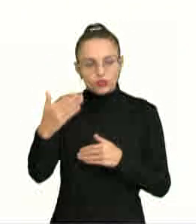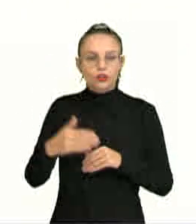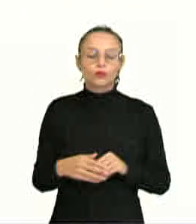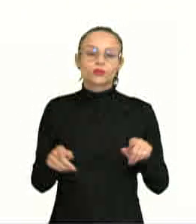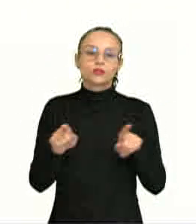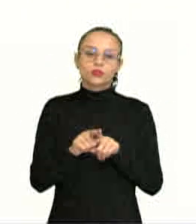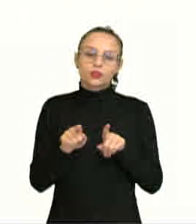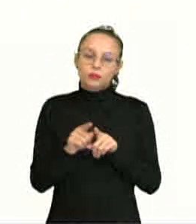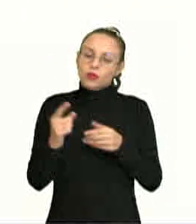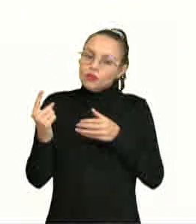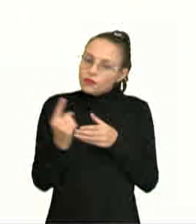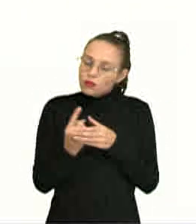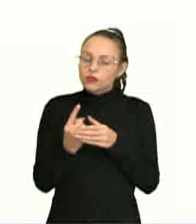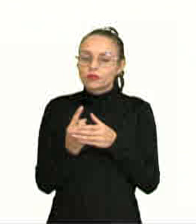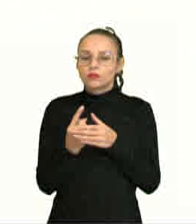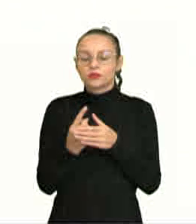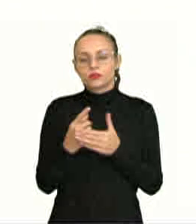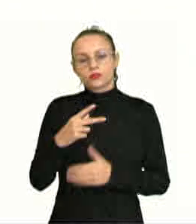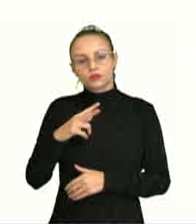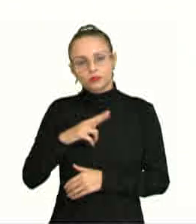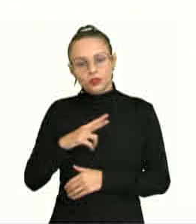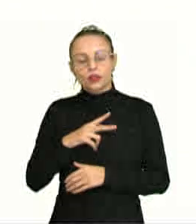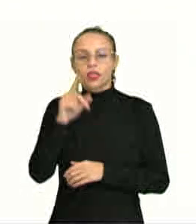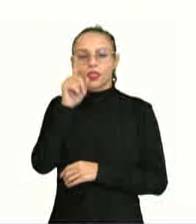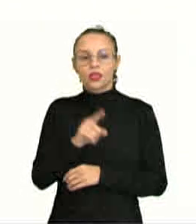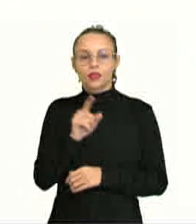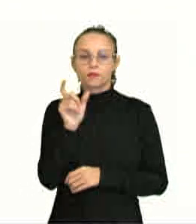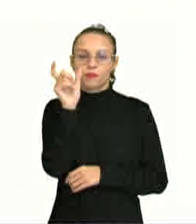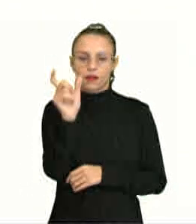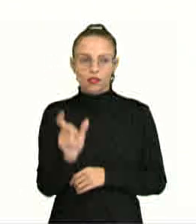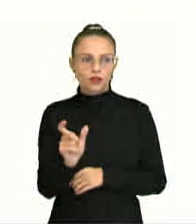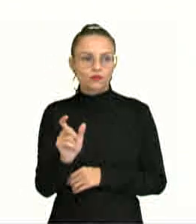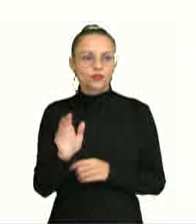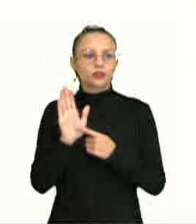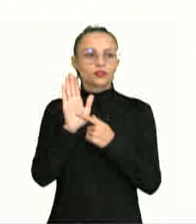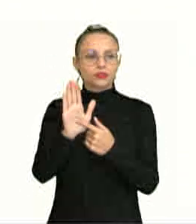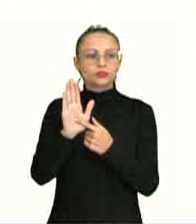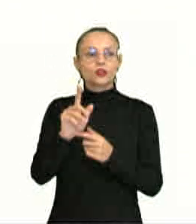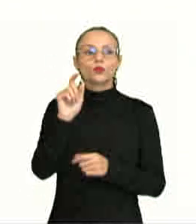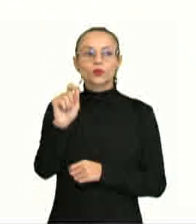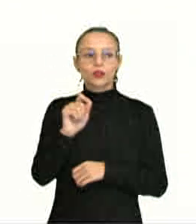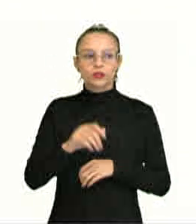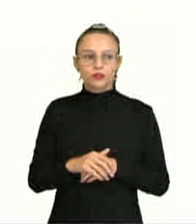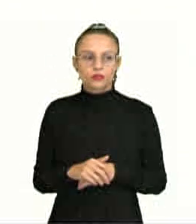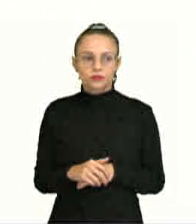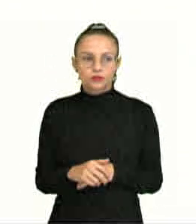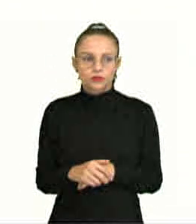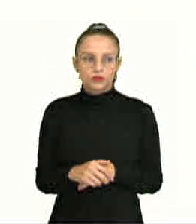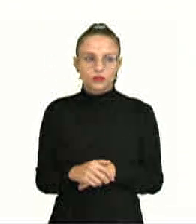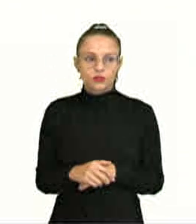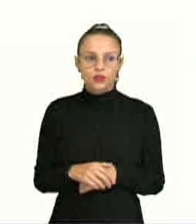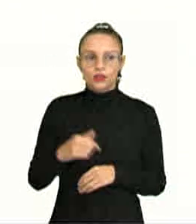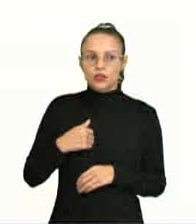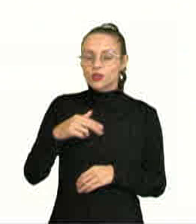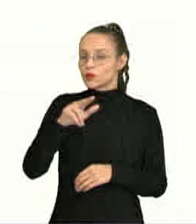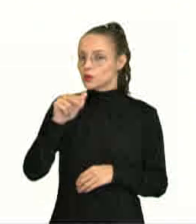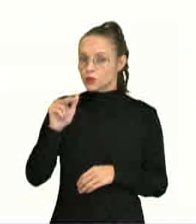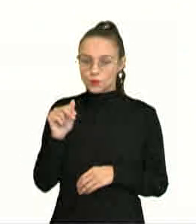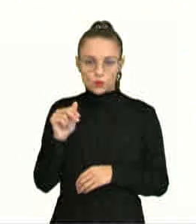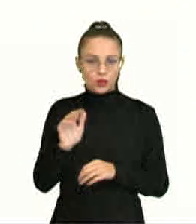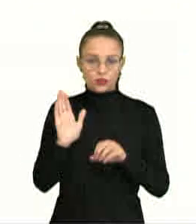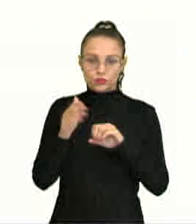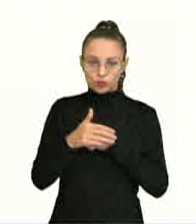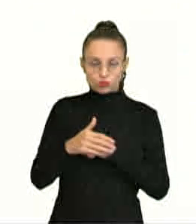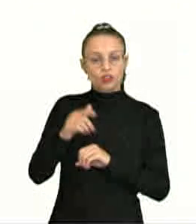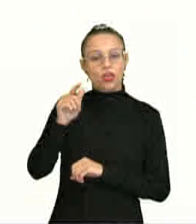e pertencimento está nas palavras em destaque do Tião. Que palavras, professora? Eu nunca escondi de ninguém